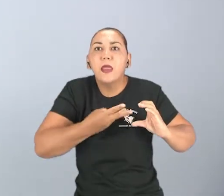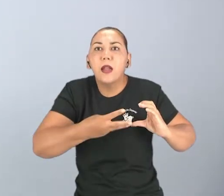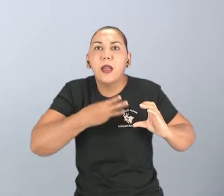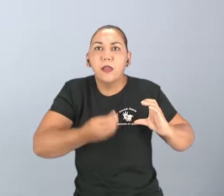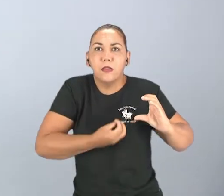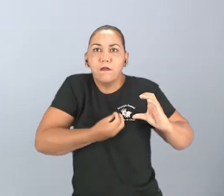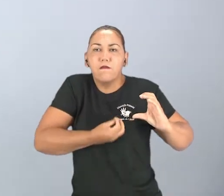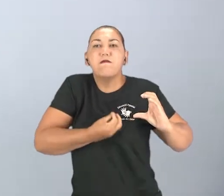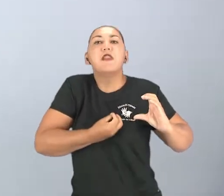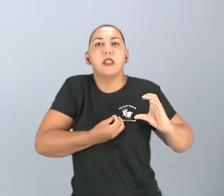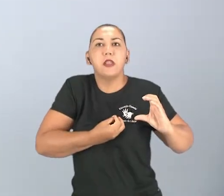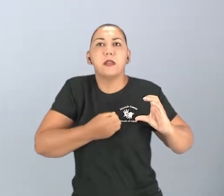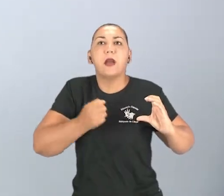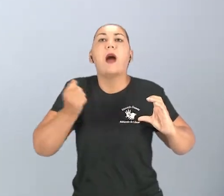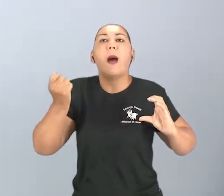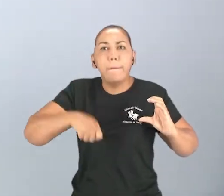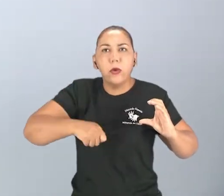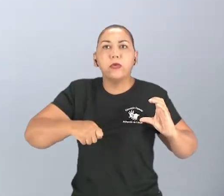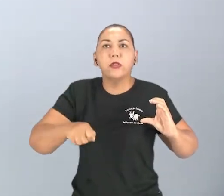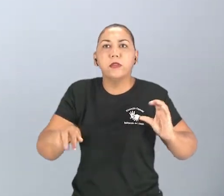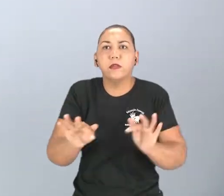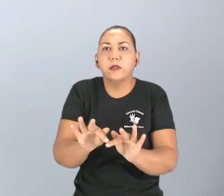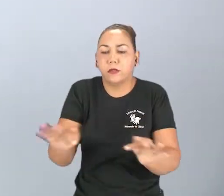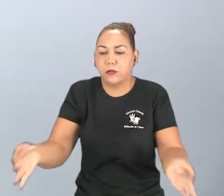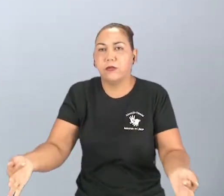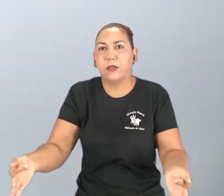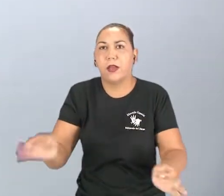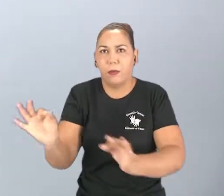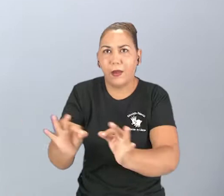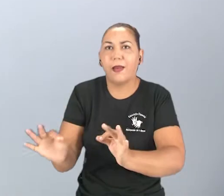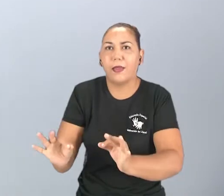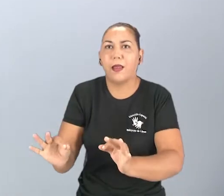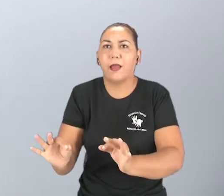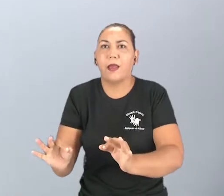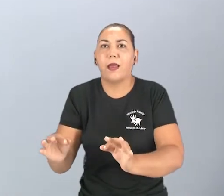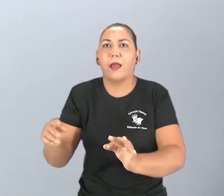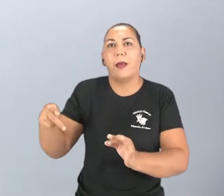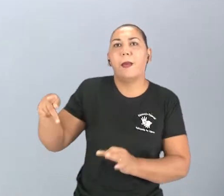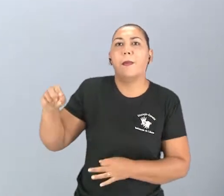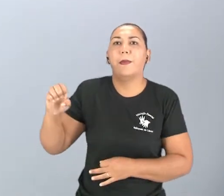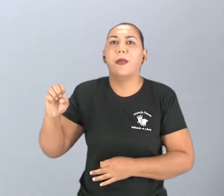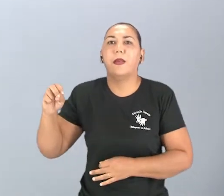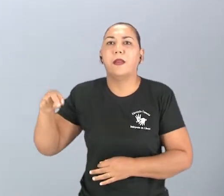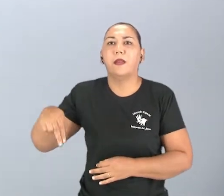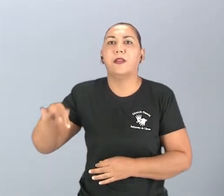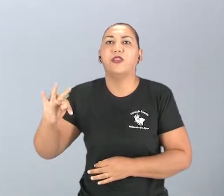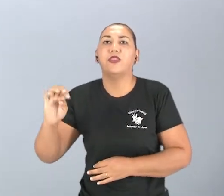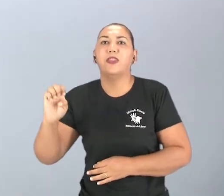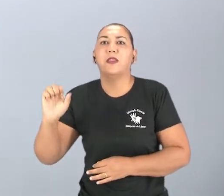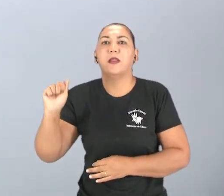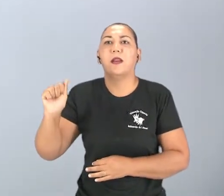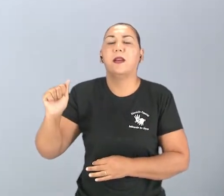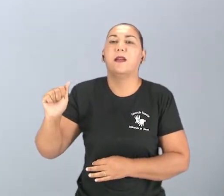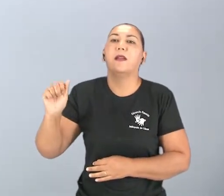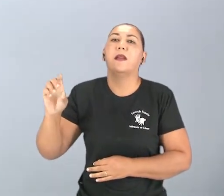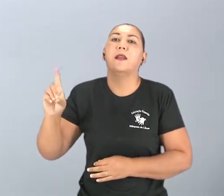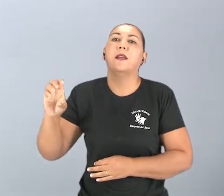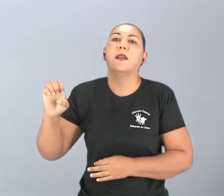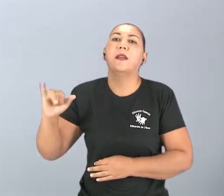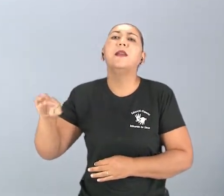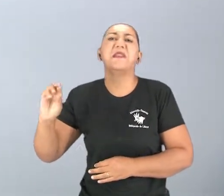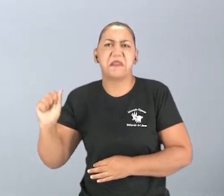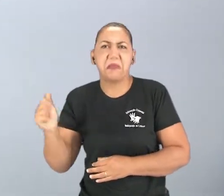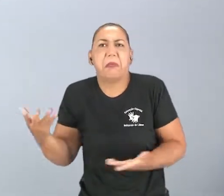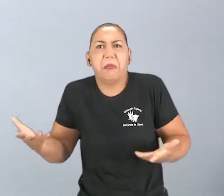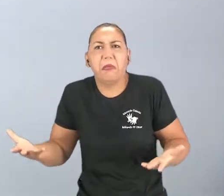vidas inteiras. Cabe uma penteadeira no seu tamanho da sua penteadeira, mas a penteadeira é um móvel grande. Cabem nós dois. Ai, gente, tão fofo,